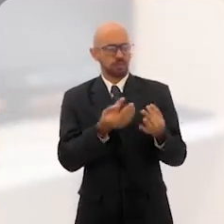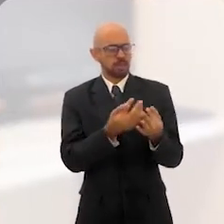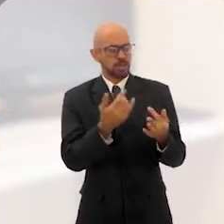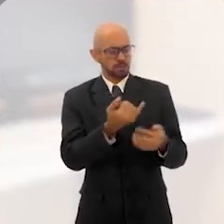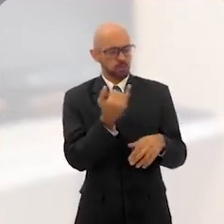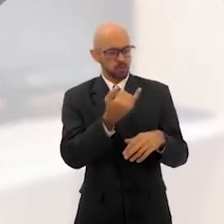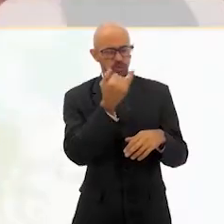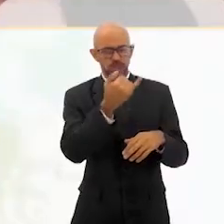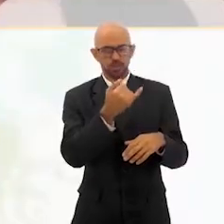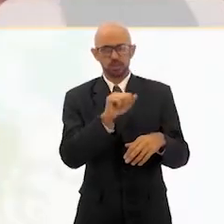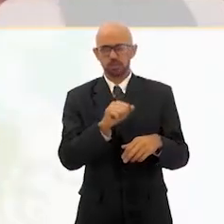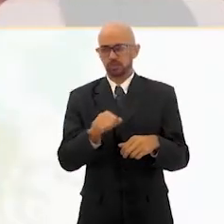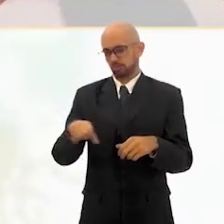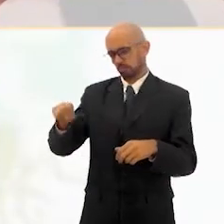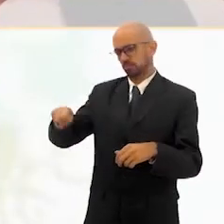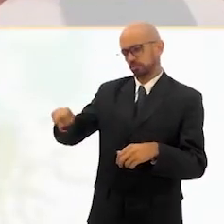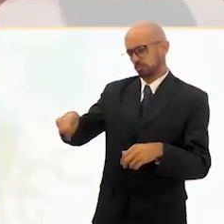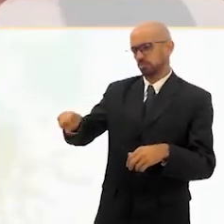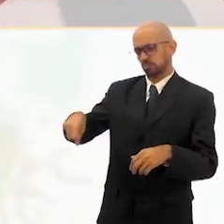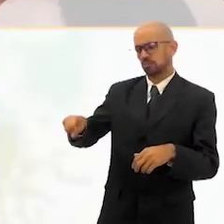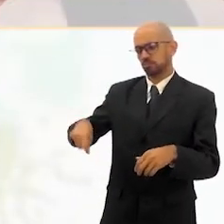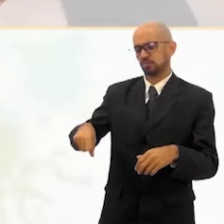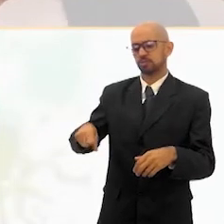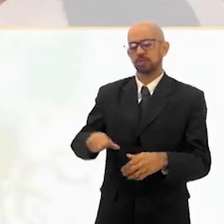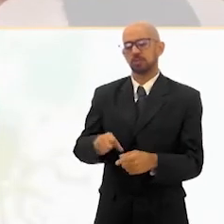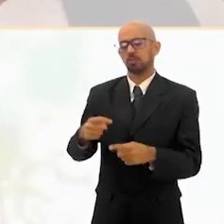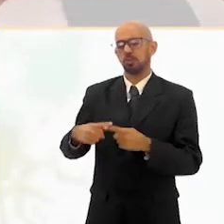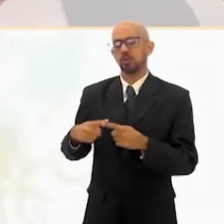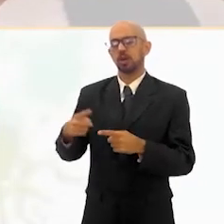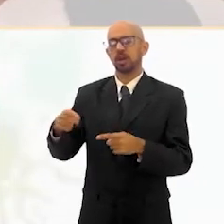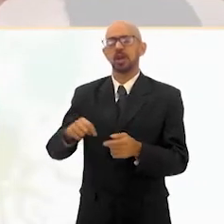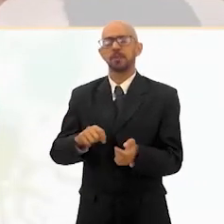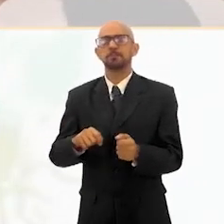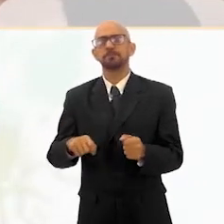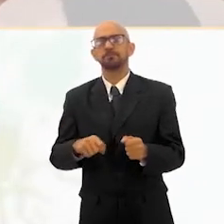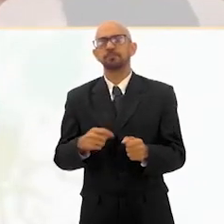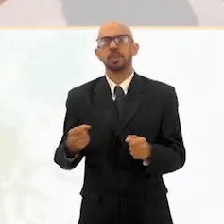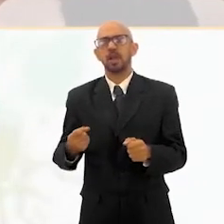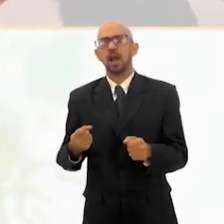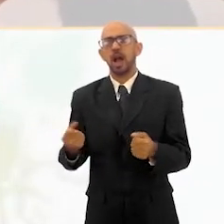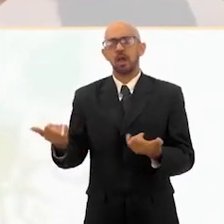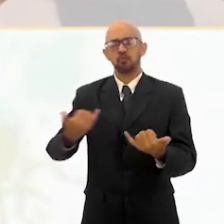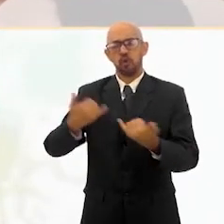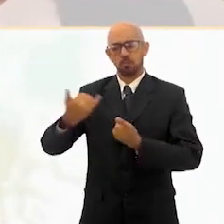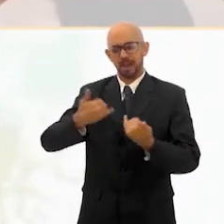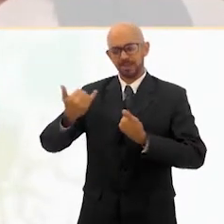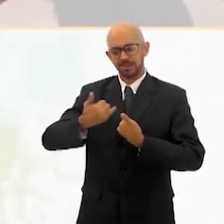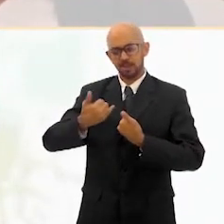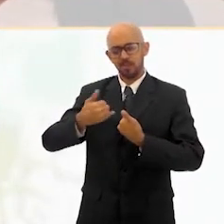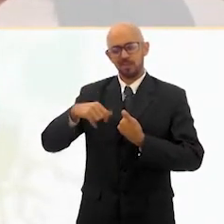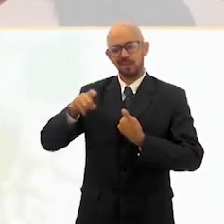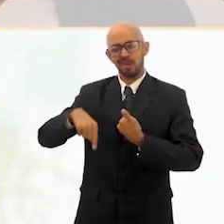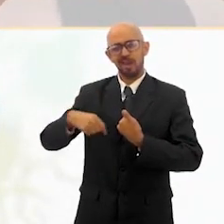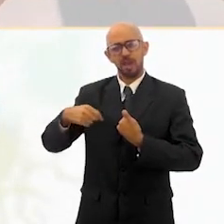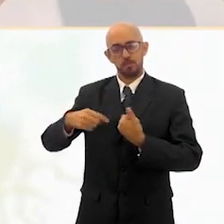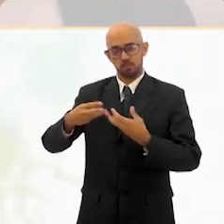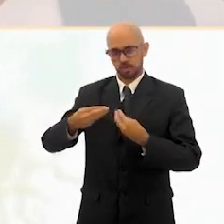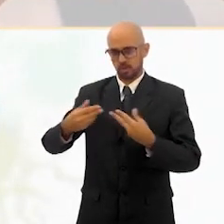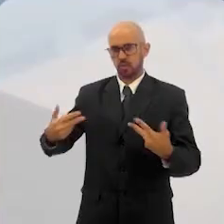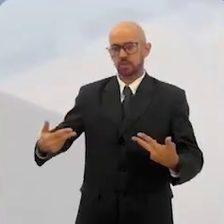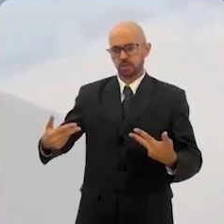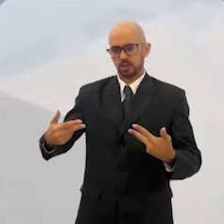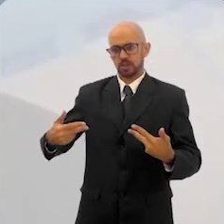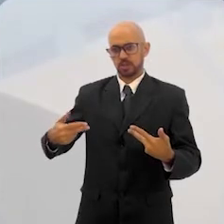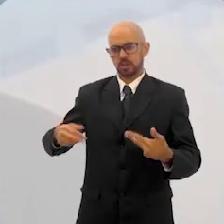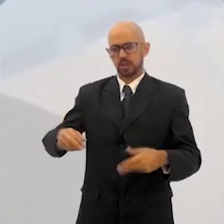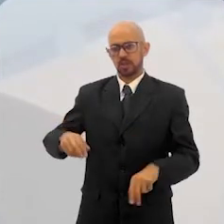dosar isso? Não tenho dúvida, não tenho dúvida. Eu sempre falo que a quantidade de informação que a gente tem, ela é muito grande. E